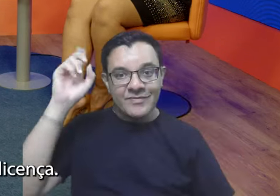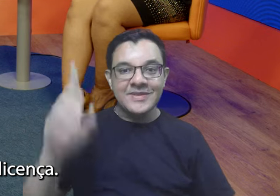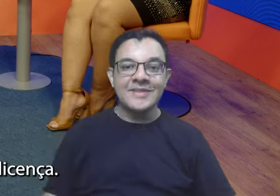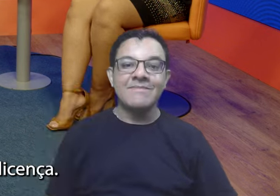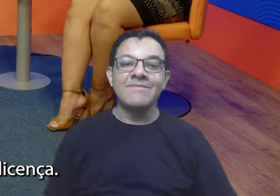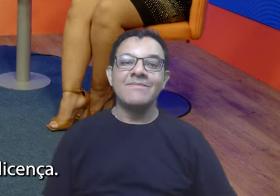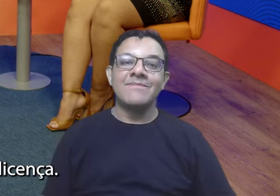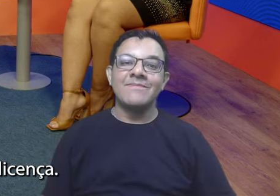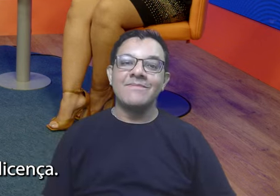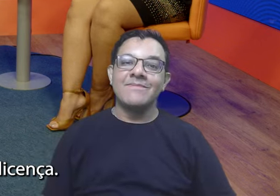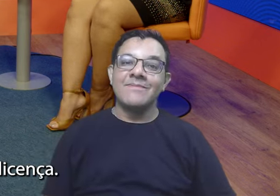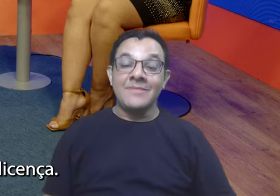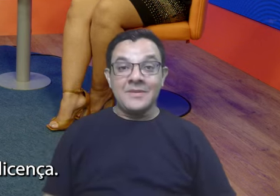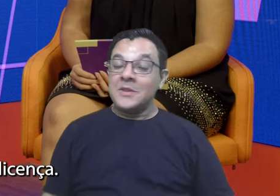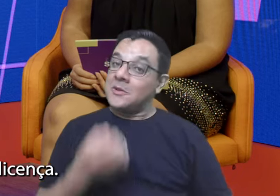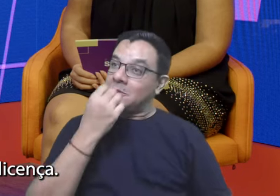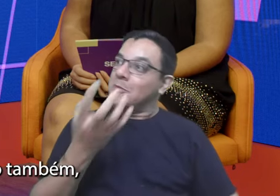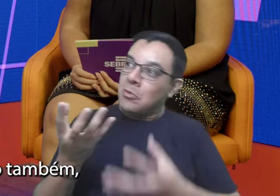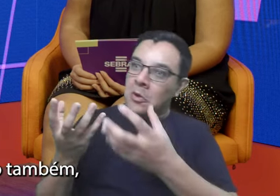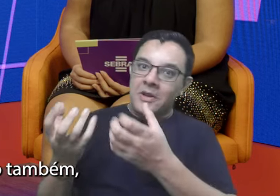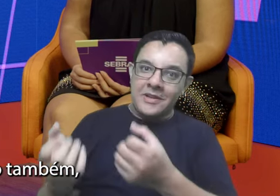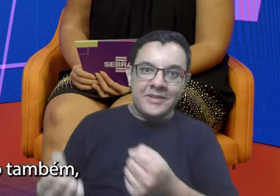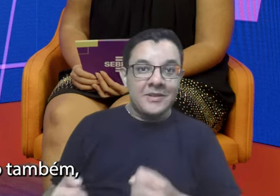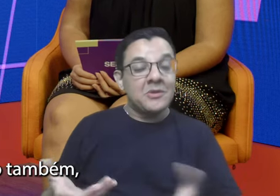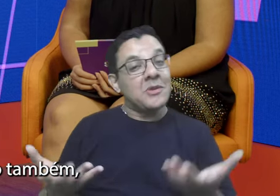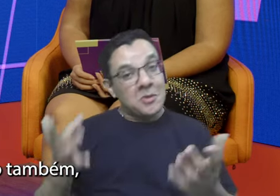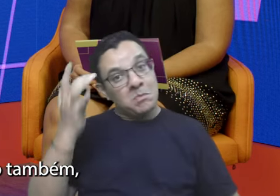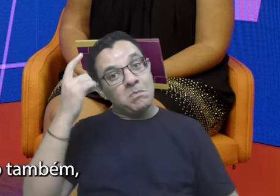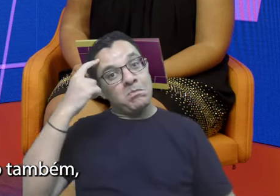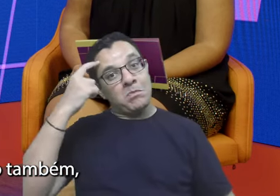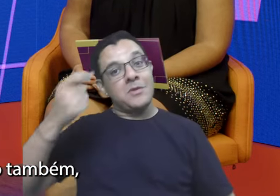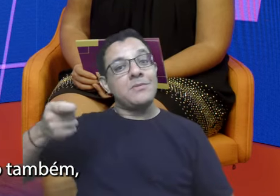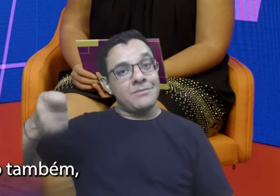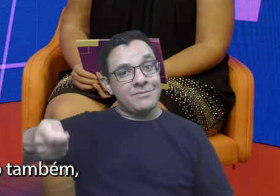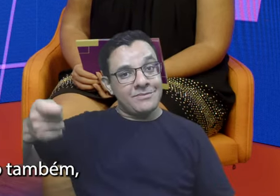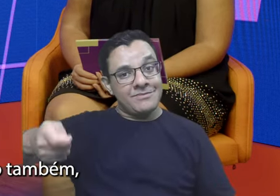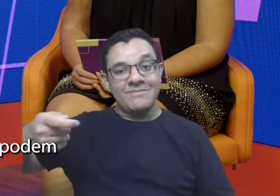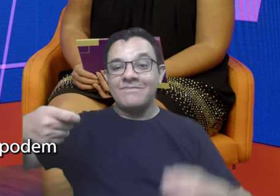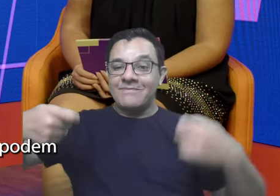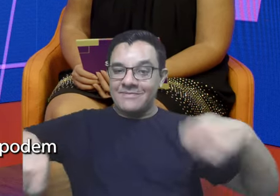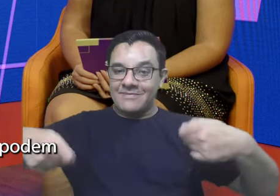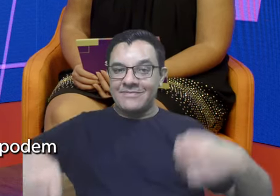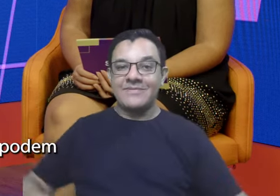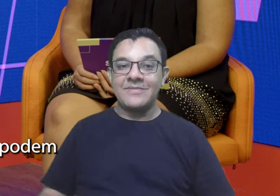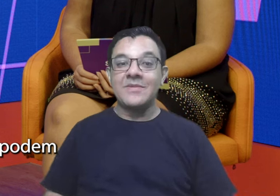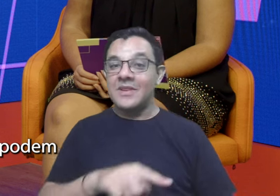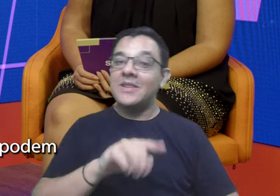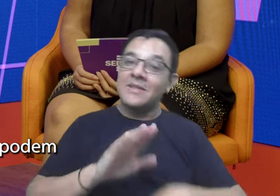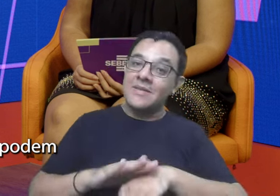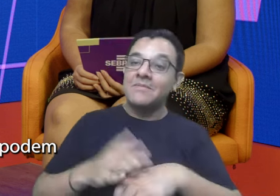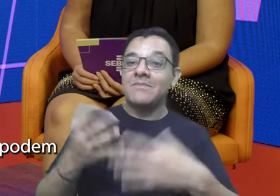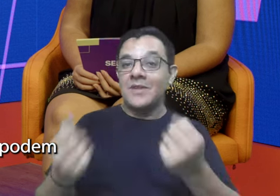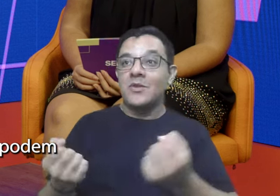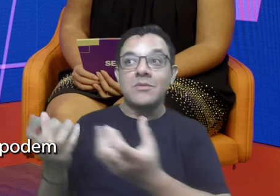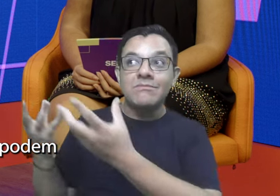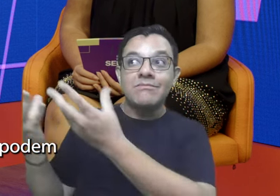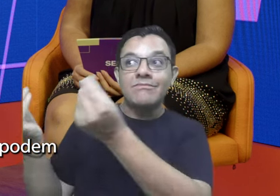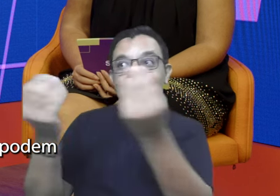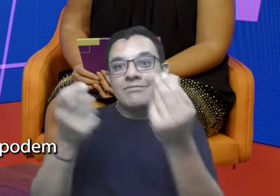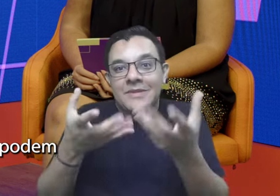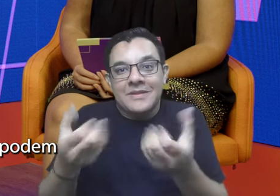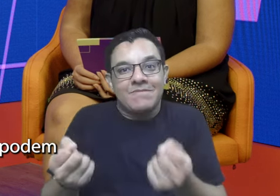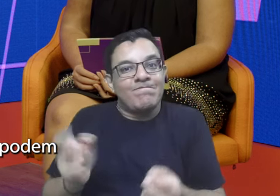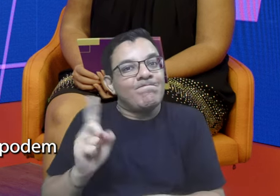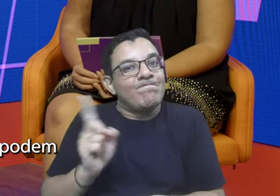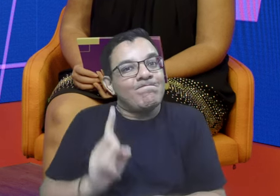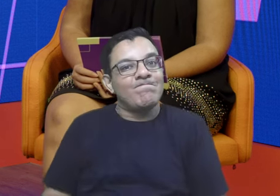que ele aceitou essa licença acho que tinha que ser obrigatório também né porque ele aceitou mas muitos podem